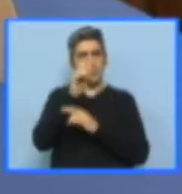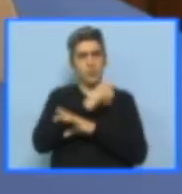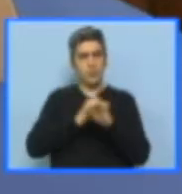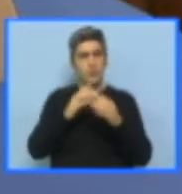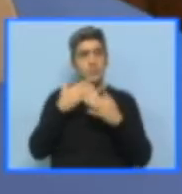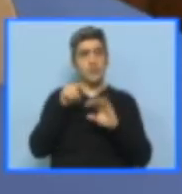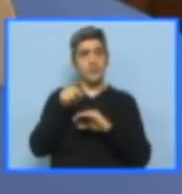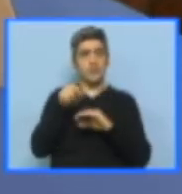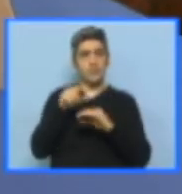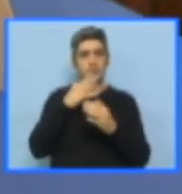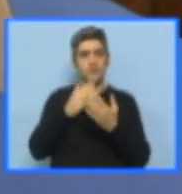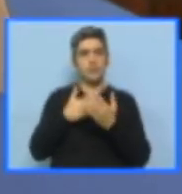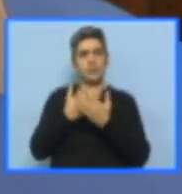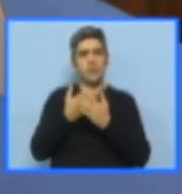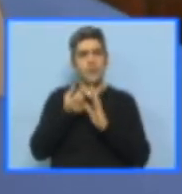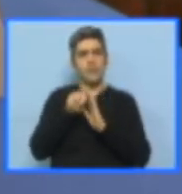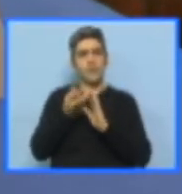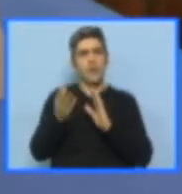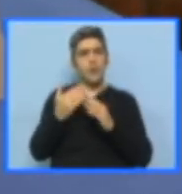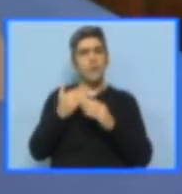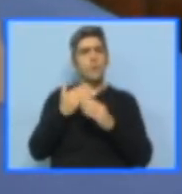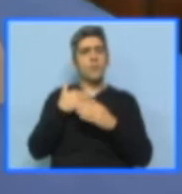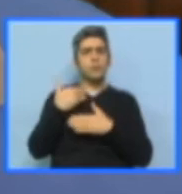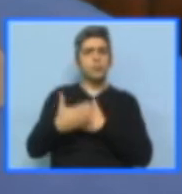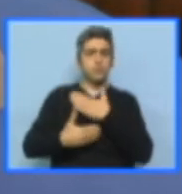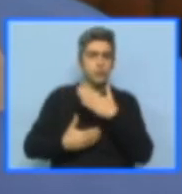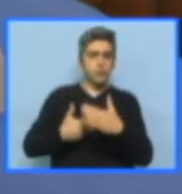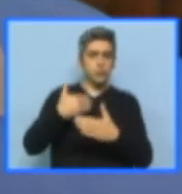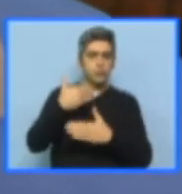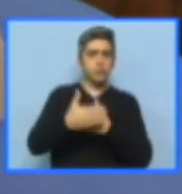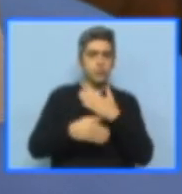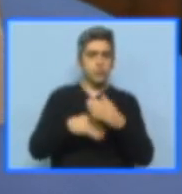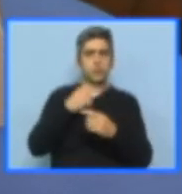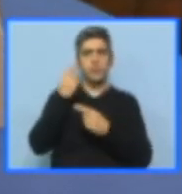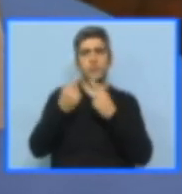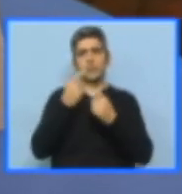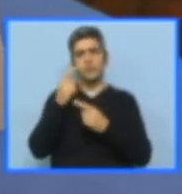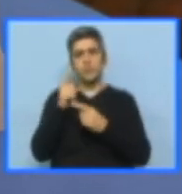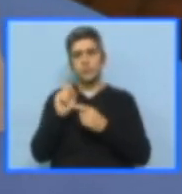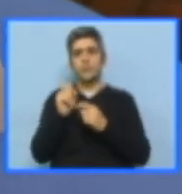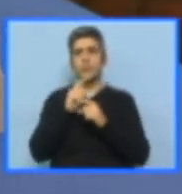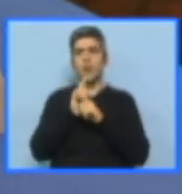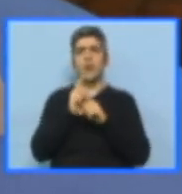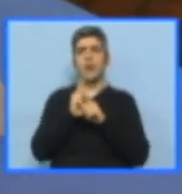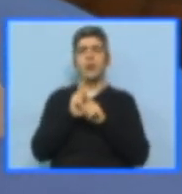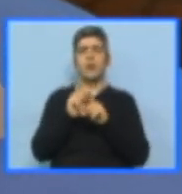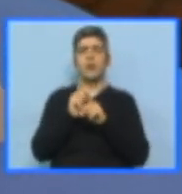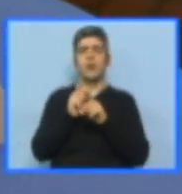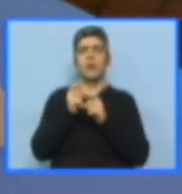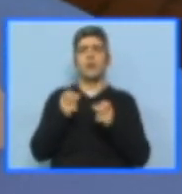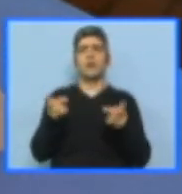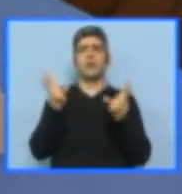Mas isso desencadeou uma série de processos que, para uns, são processos de renovação